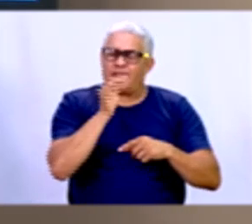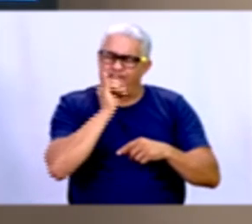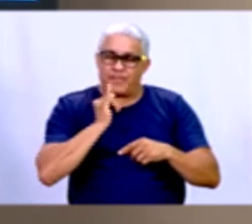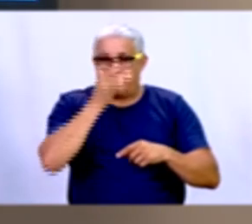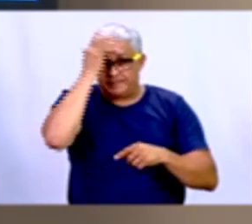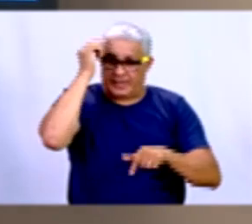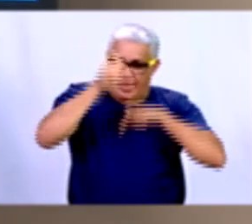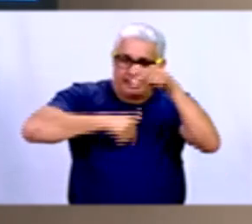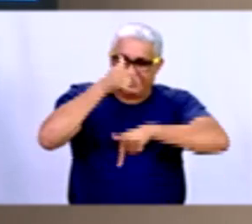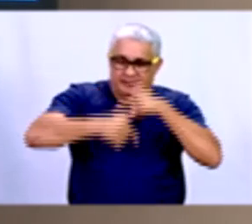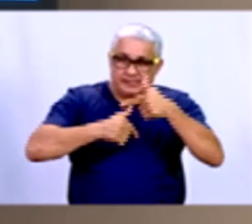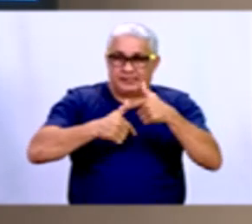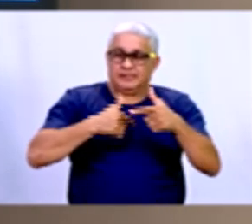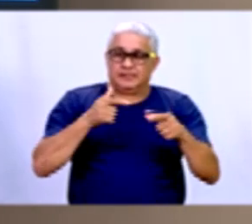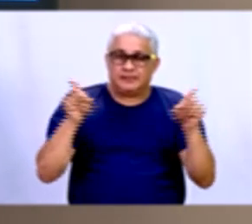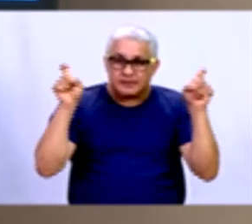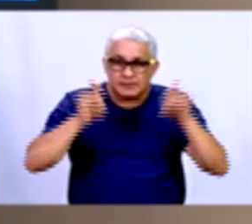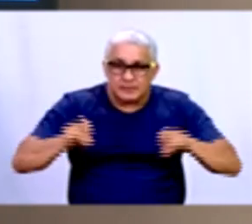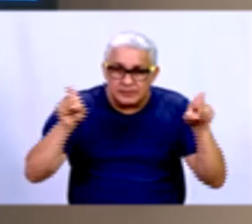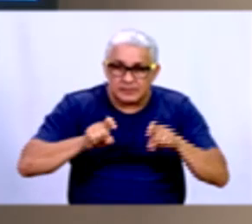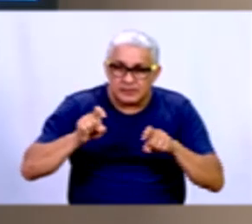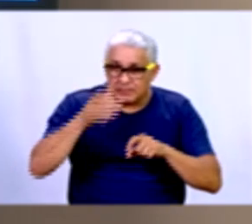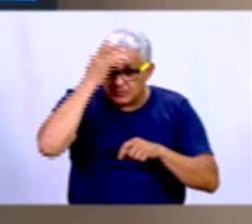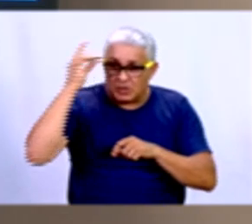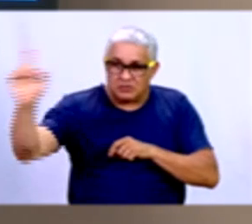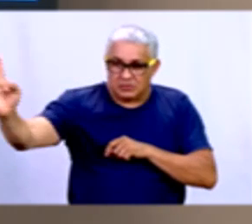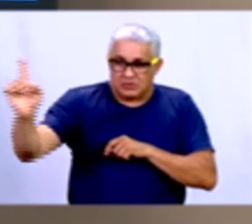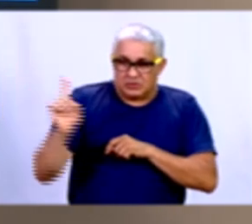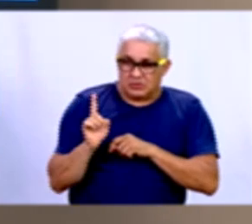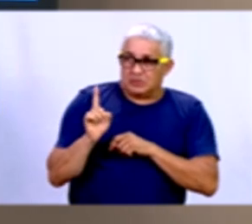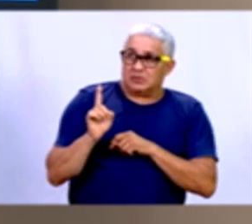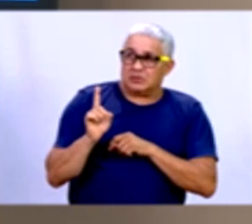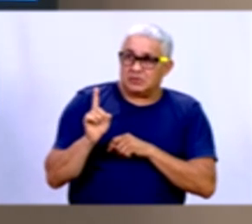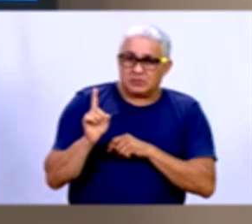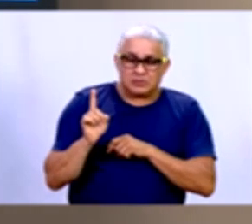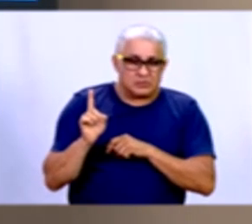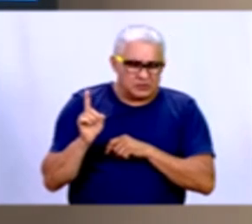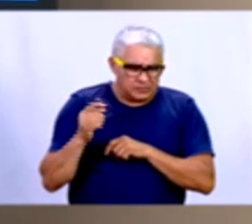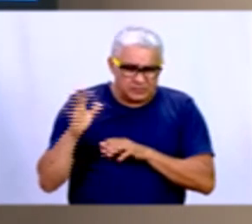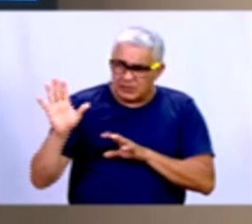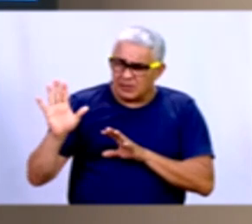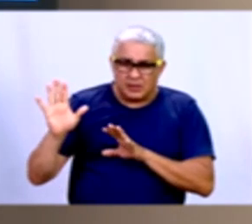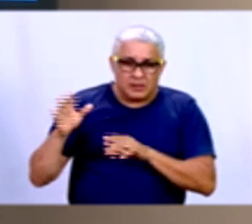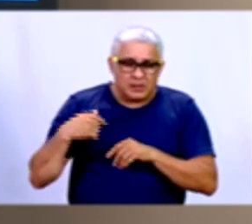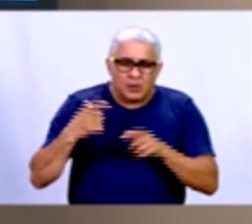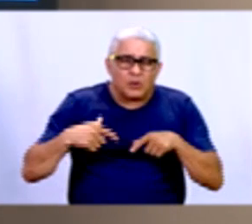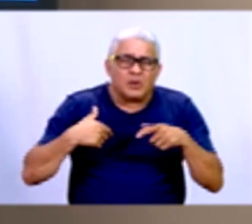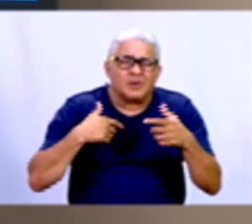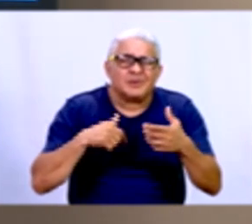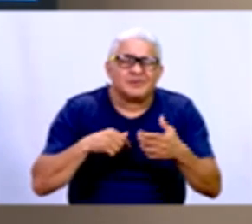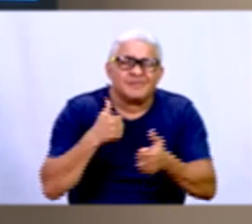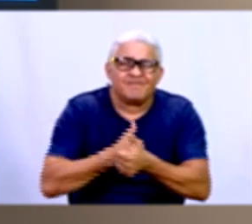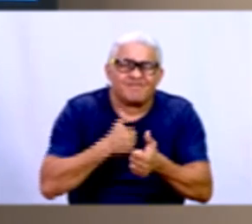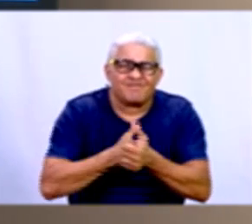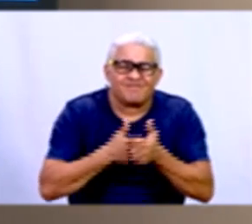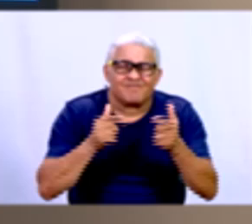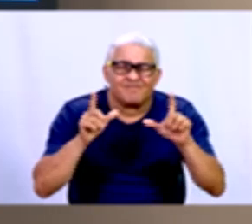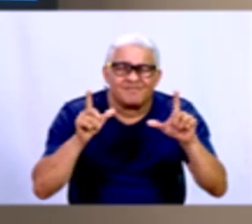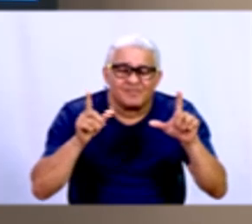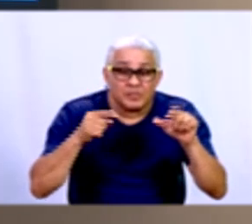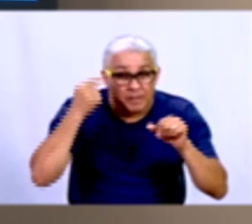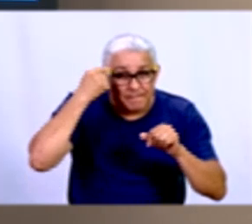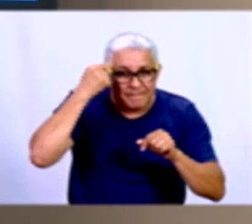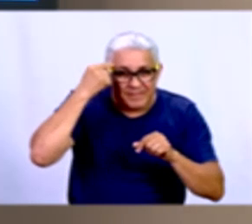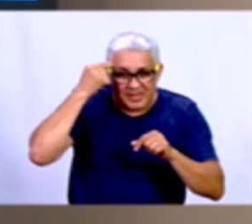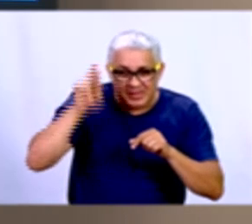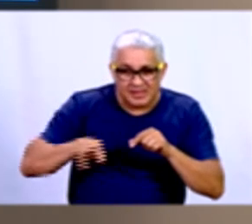né? Chega alguém, ela atende essa pessoa, ela volta para cá e fala, onde eu estou? né? Eu não estou pensando no usuário, eu pensei